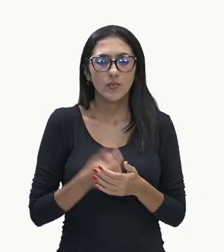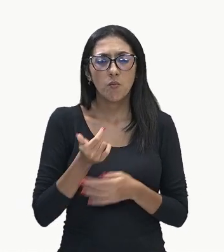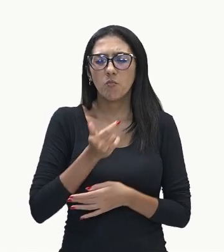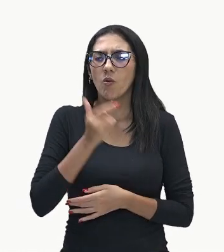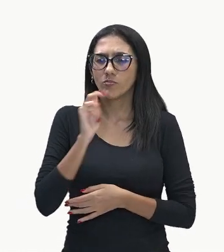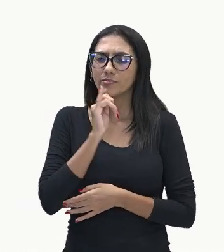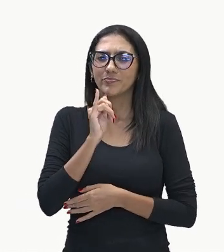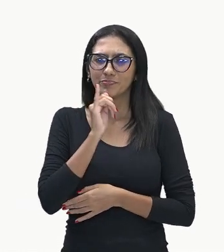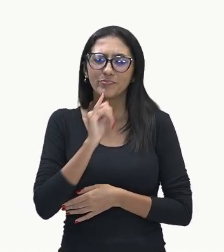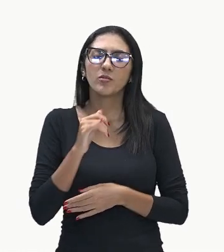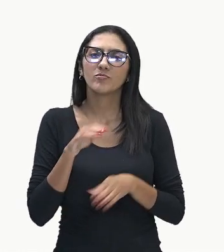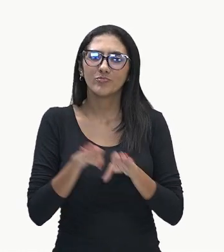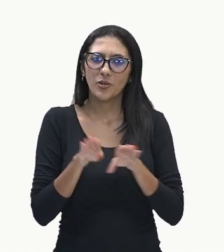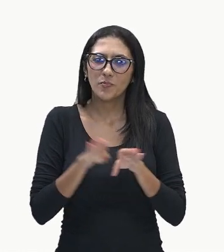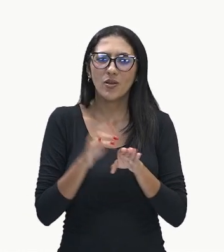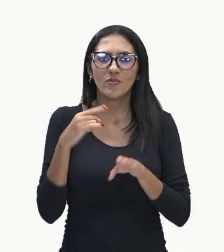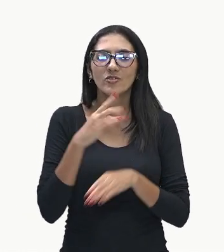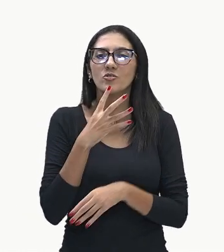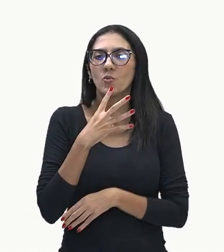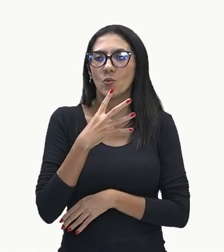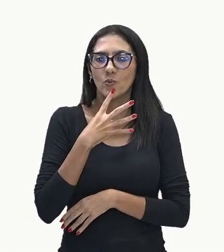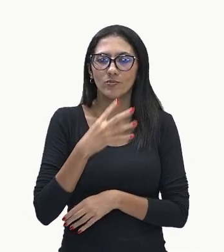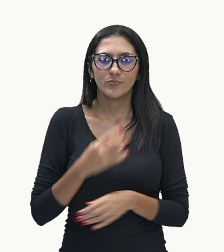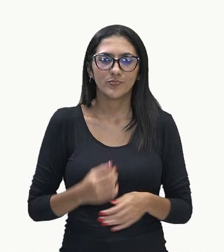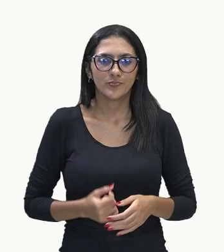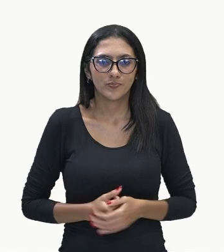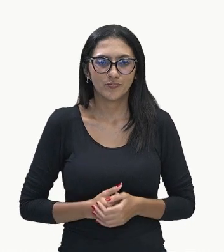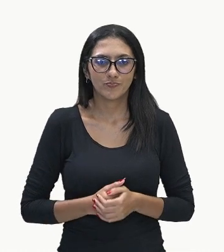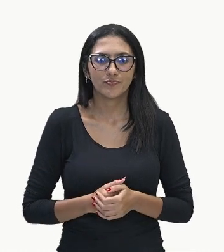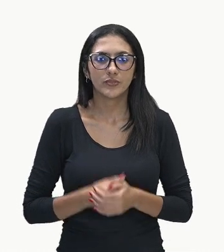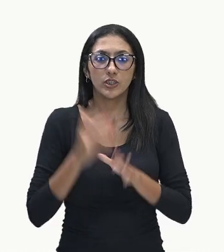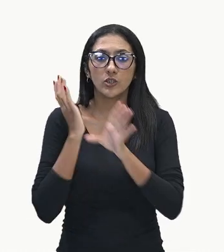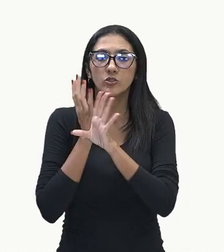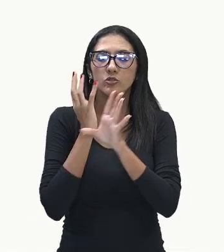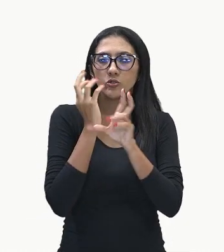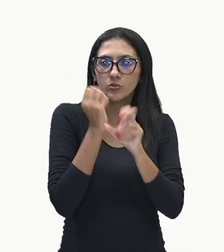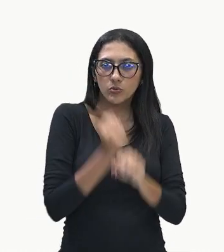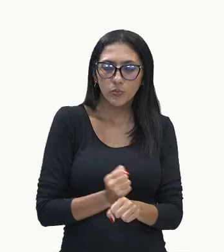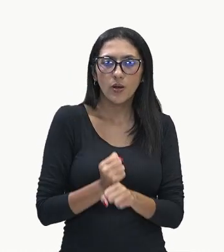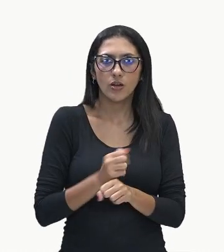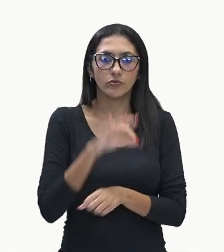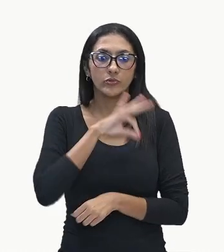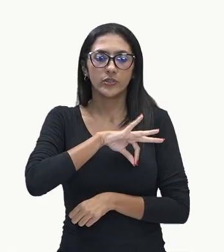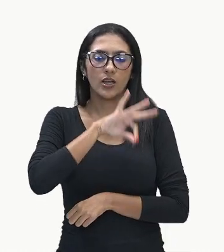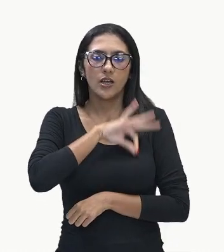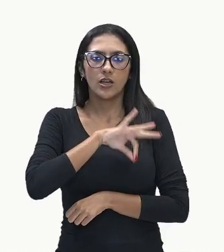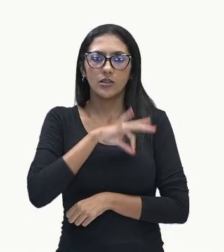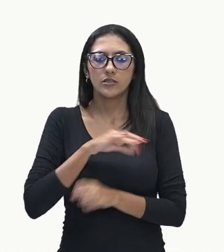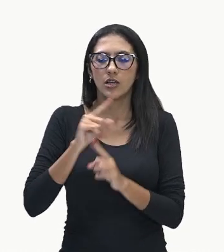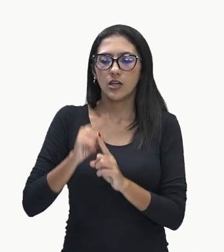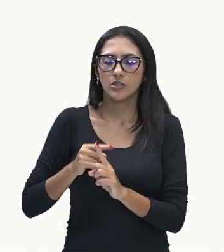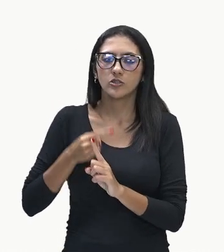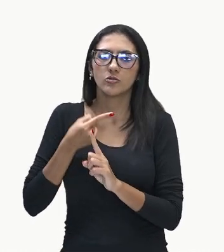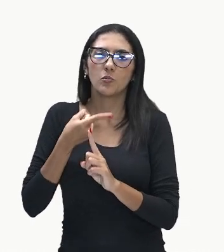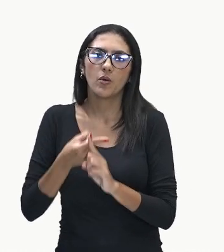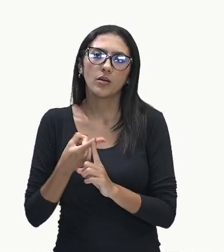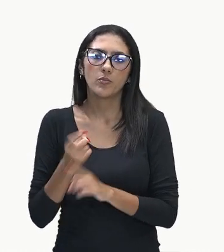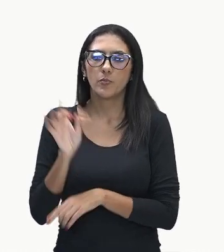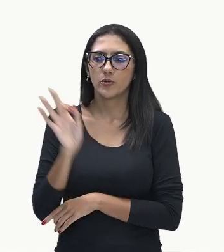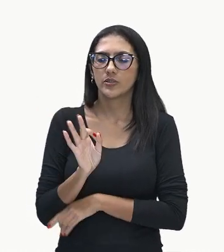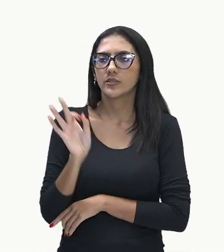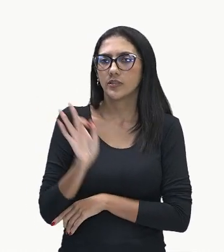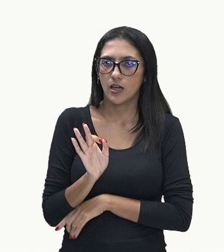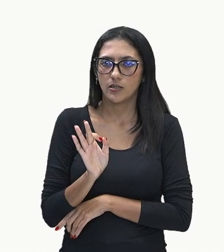equação do primeiro grau pode ser usada é calcular o salário por comissão no contexto de vendas. Um